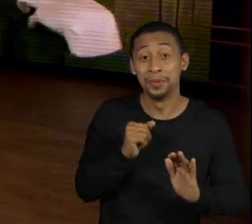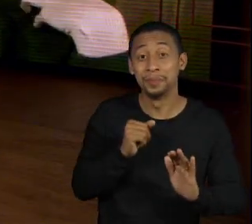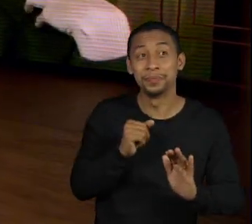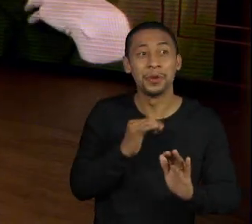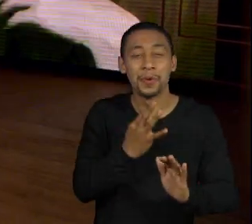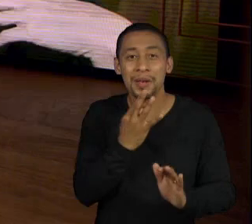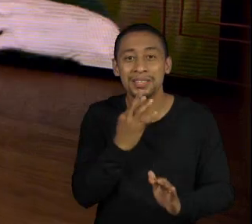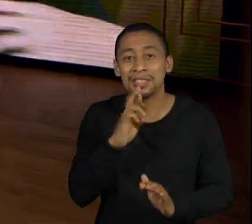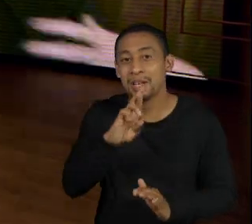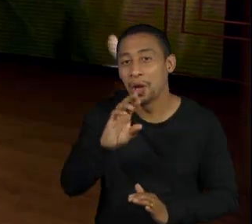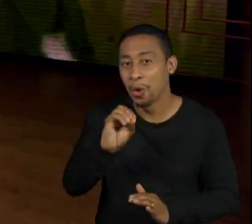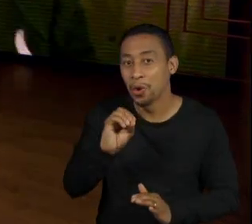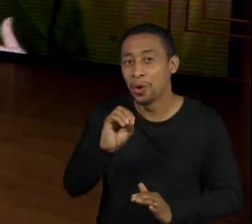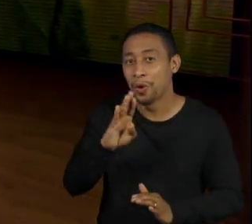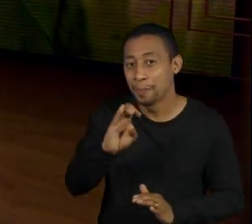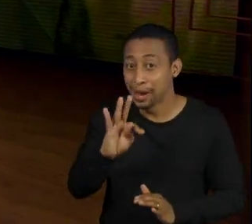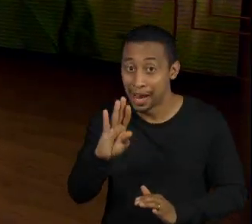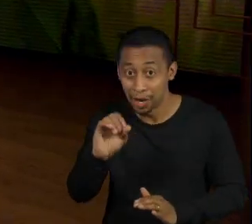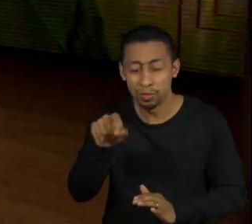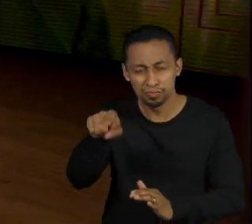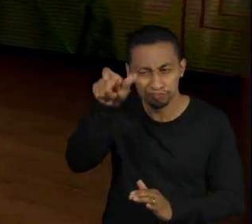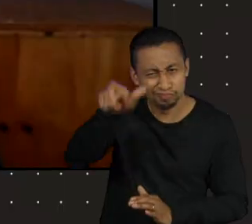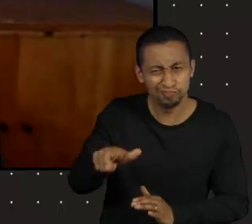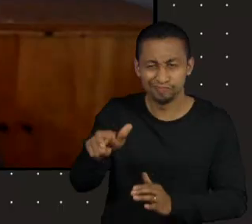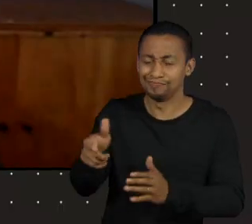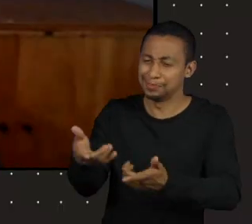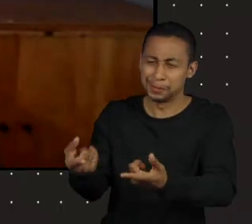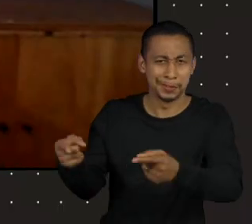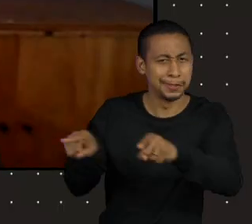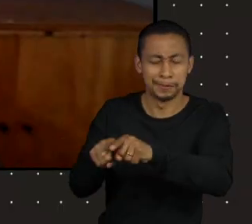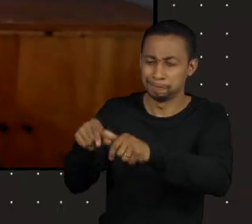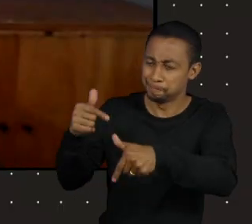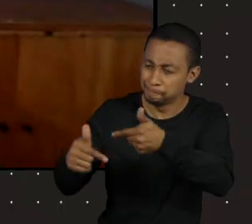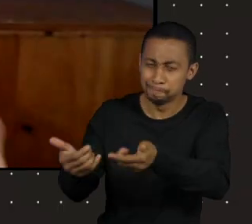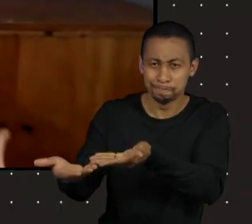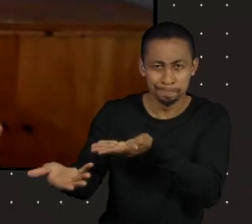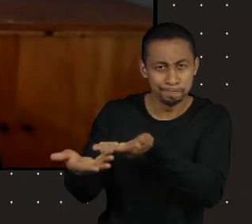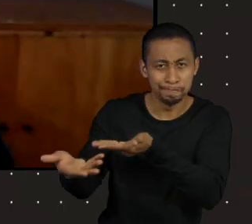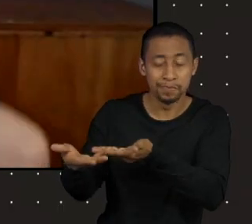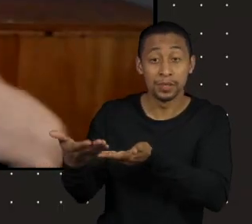o Roberto Monteiro, que é meu grande parceiro de trabalho. Ele